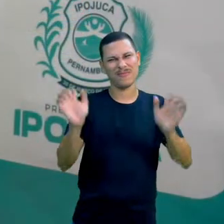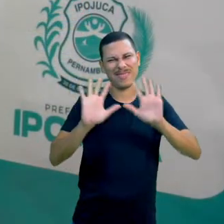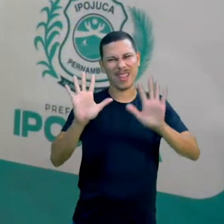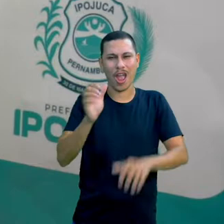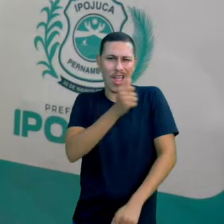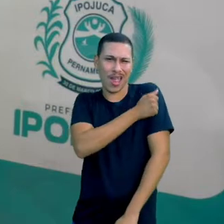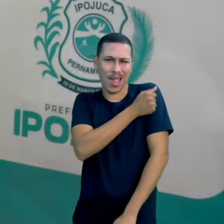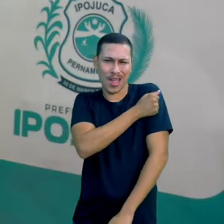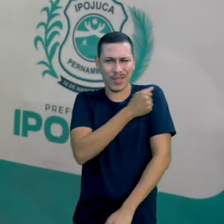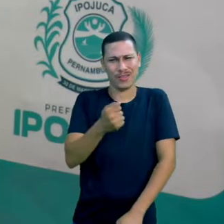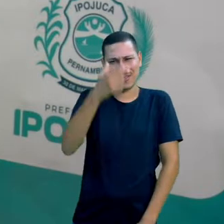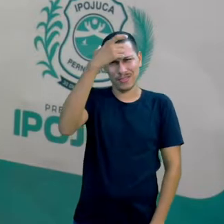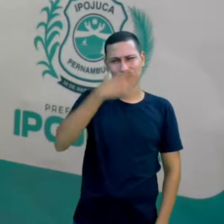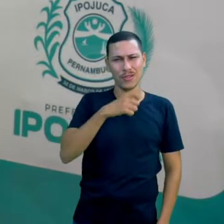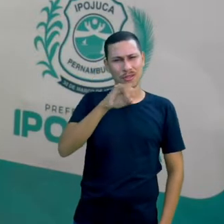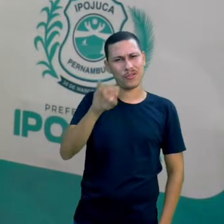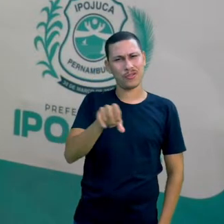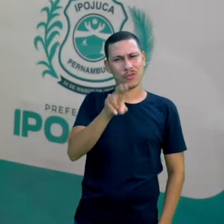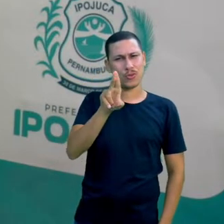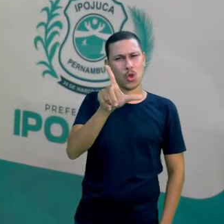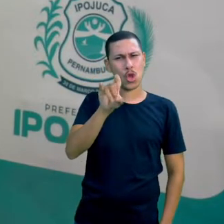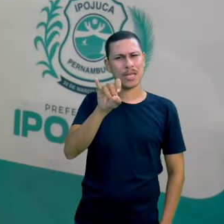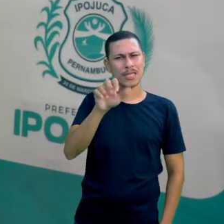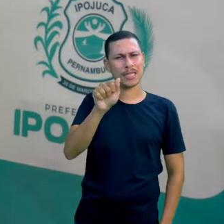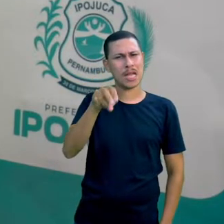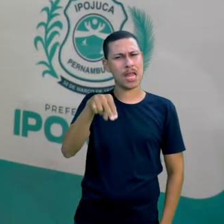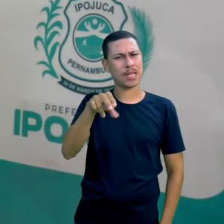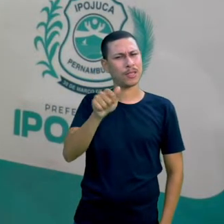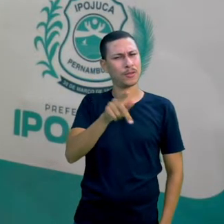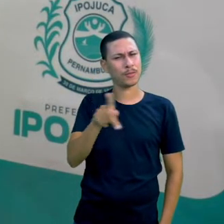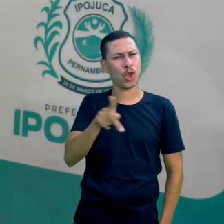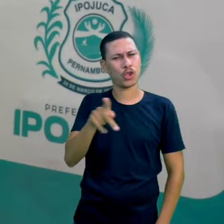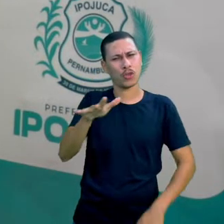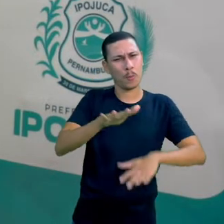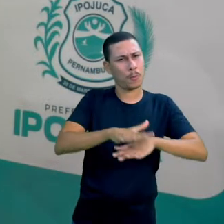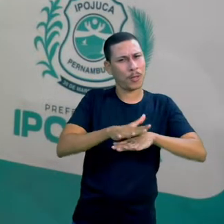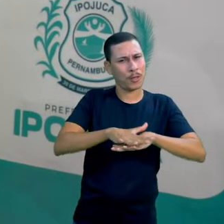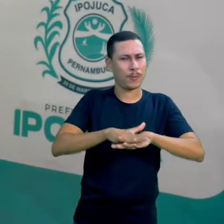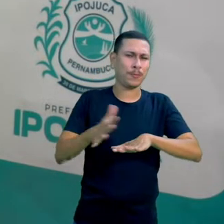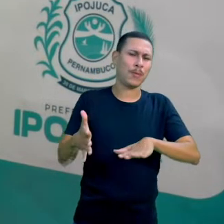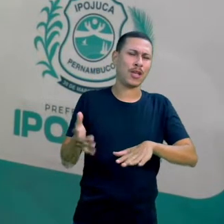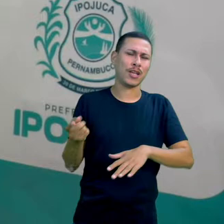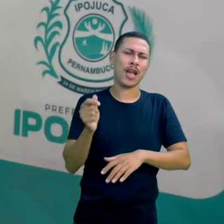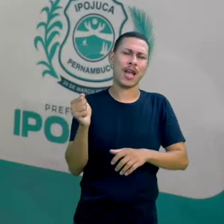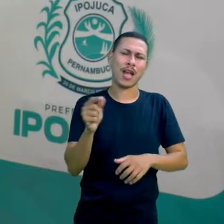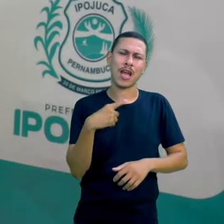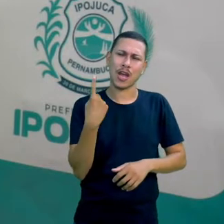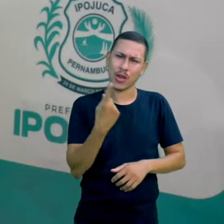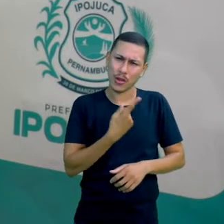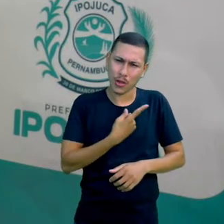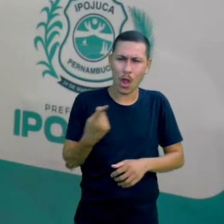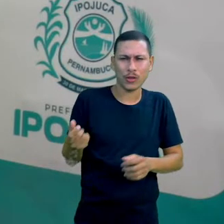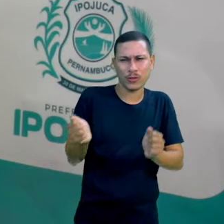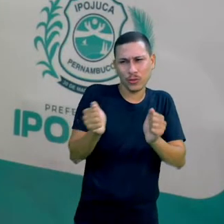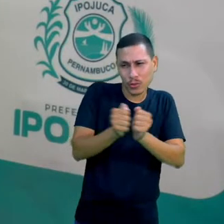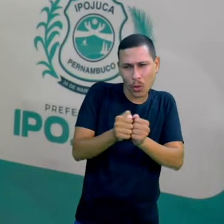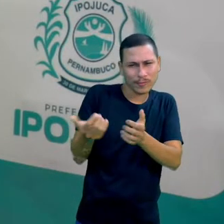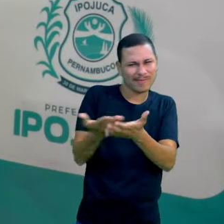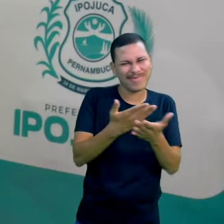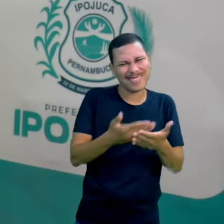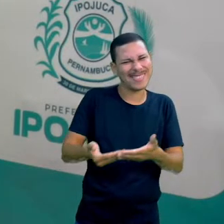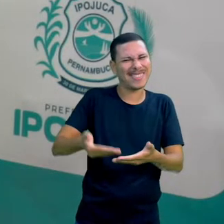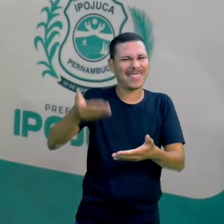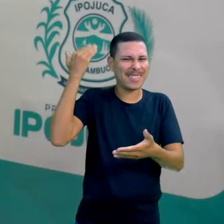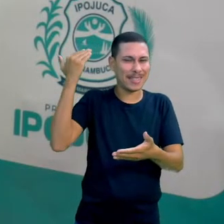Olá, alunos! Sou Juliana Arcanjo, professora de matemática. Estive com vocês nas últimas